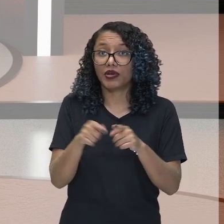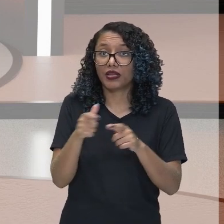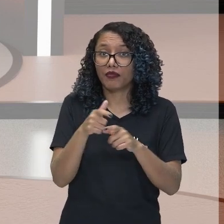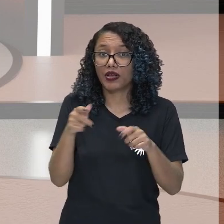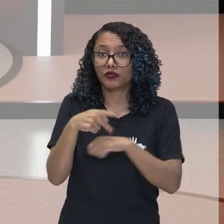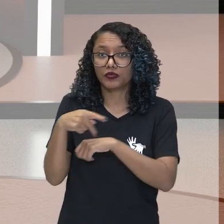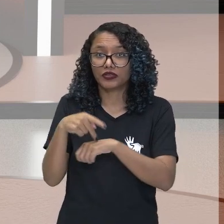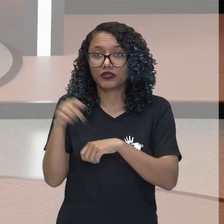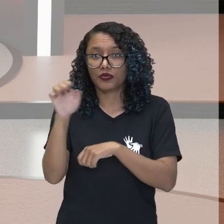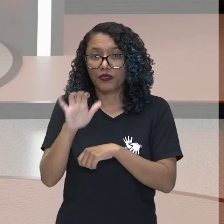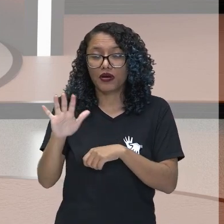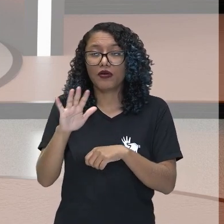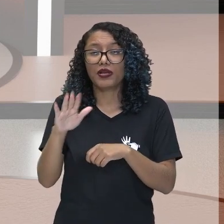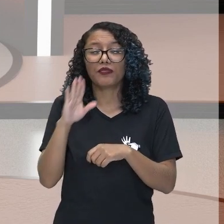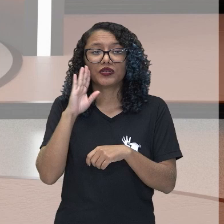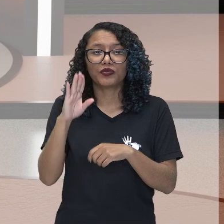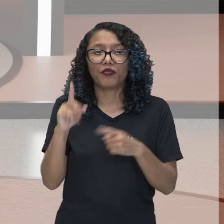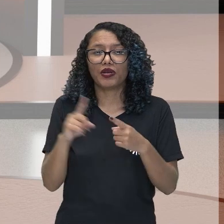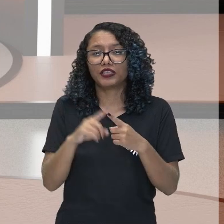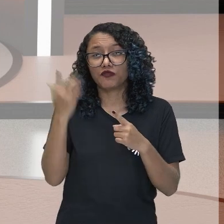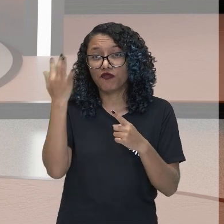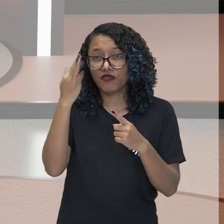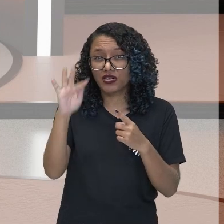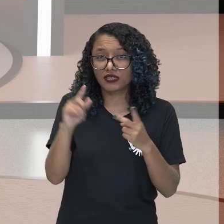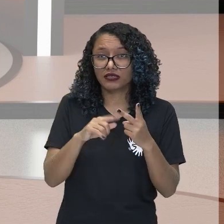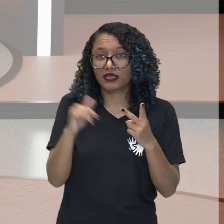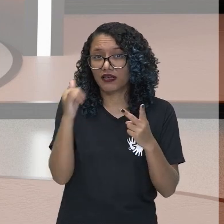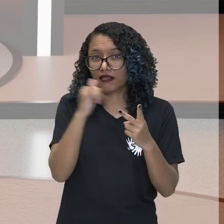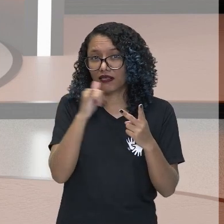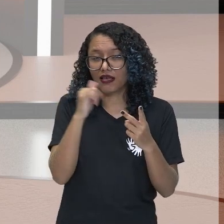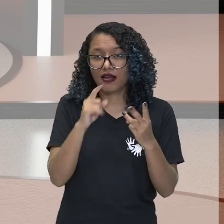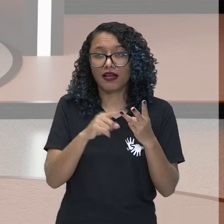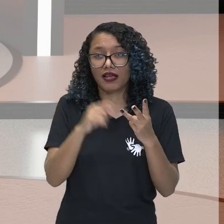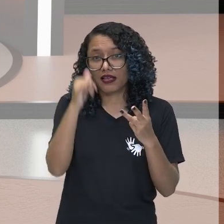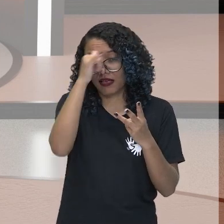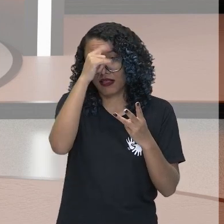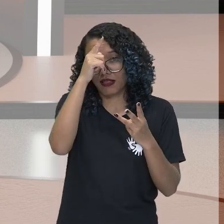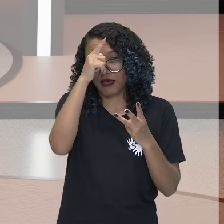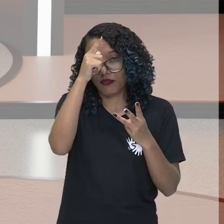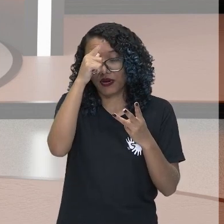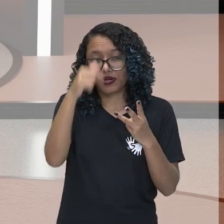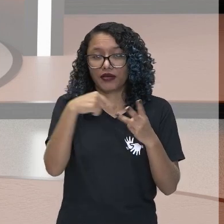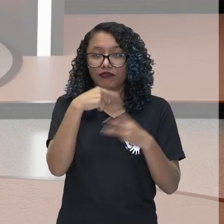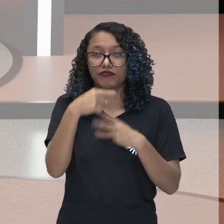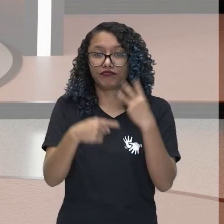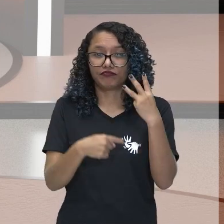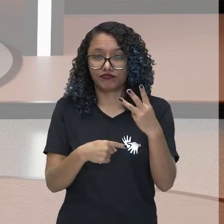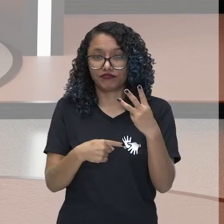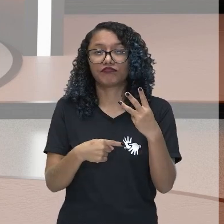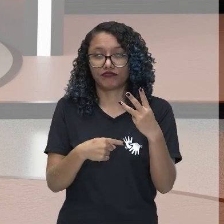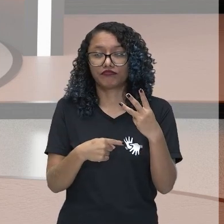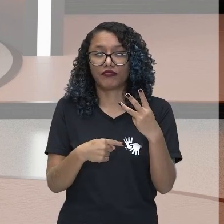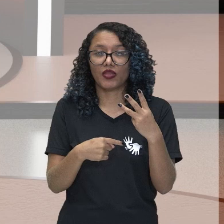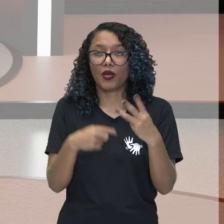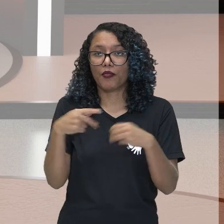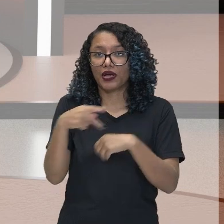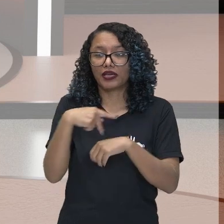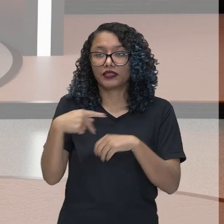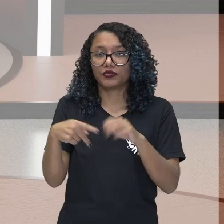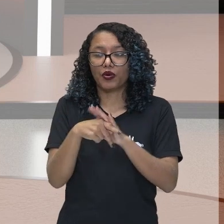principalmente na França, na Itália, na Alemanha, países ali realmente da área central